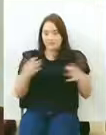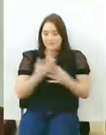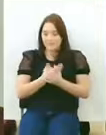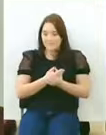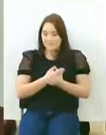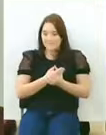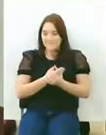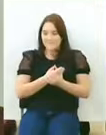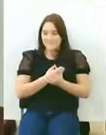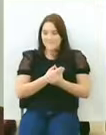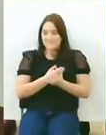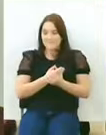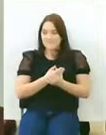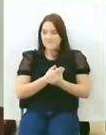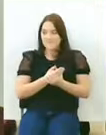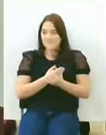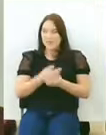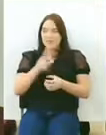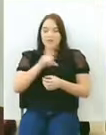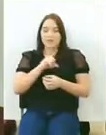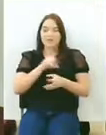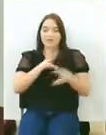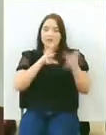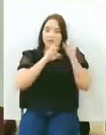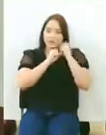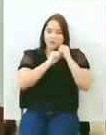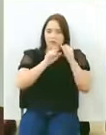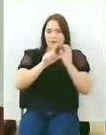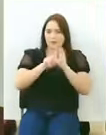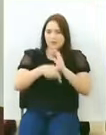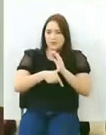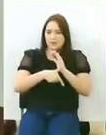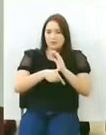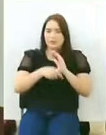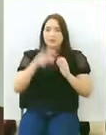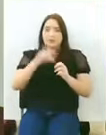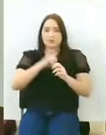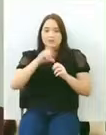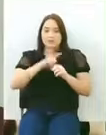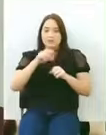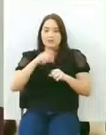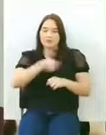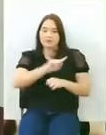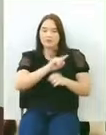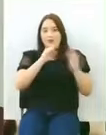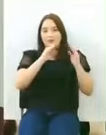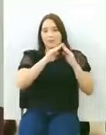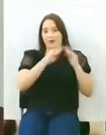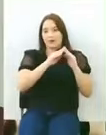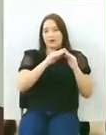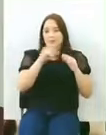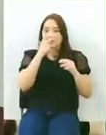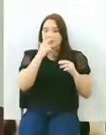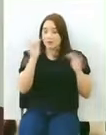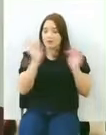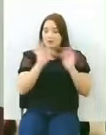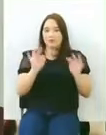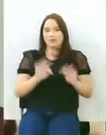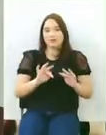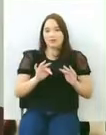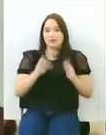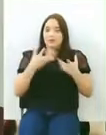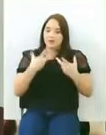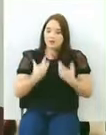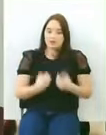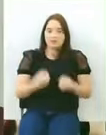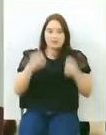E aí a gente coça a cabeça, a gente dorme tarde, a gente conversa muito, mas a gente volta para casa satisfeito.